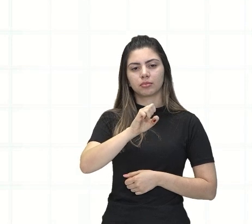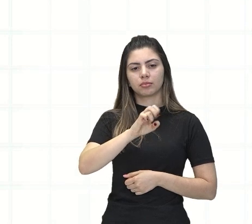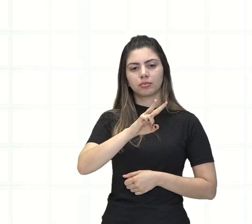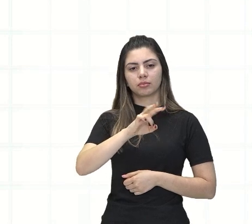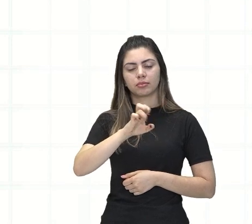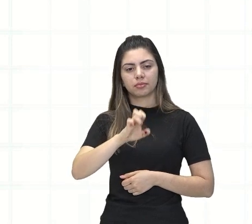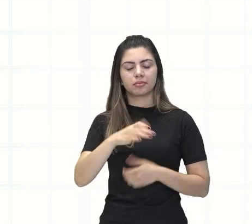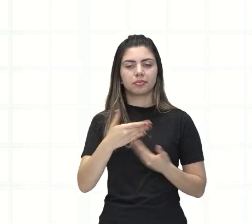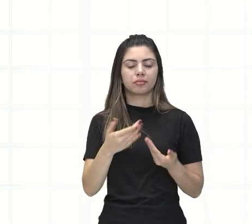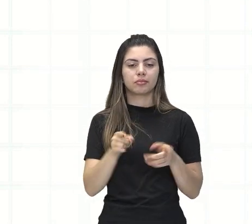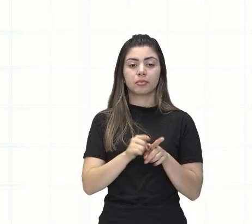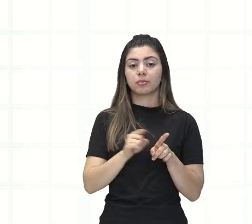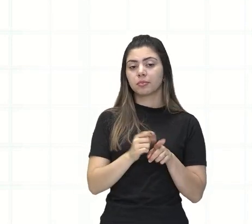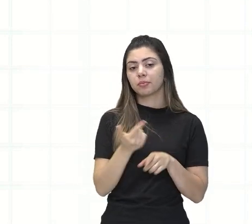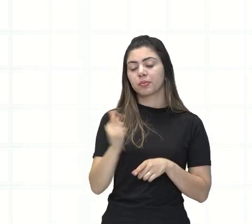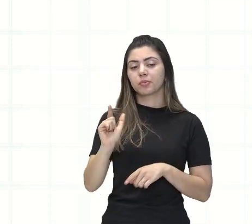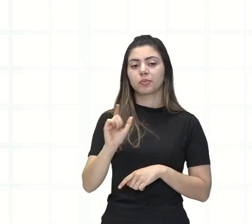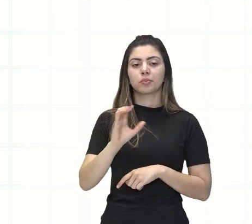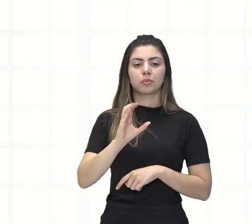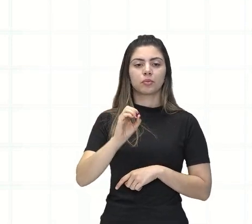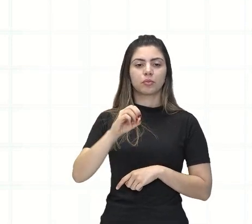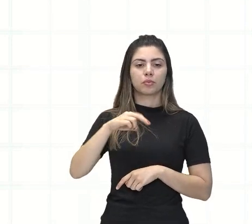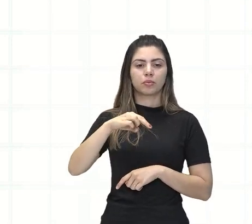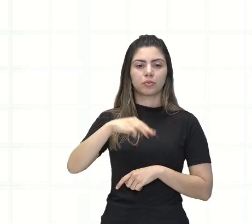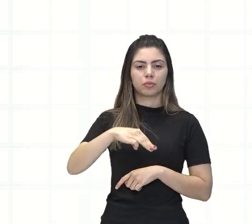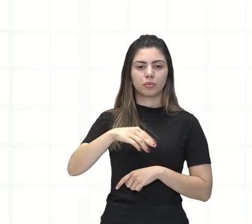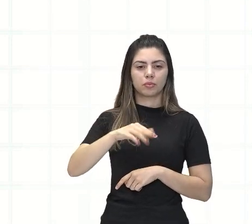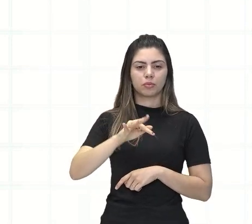A mesma coisa do comfortable.